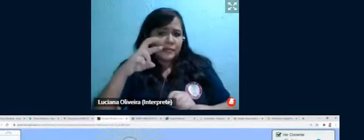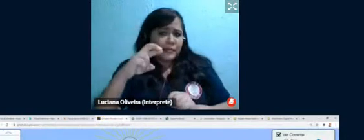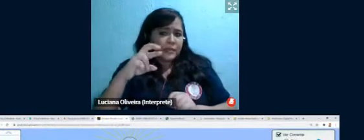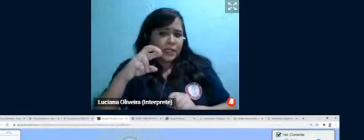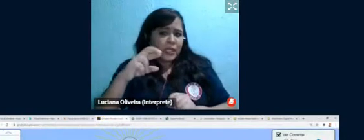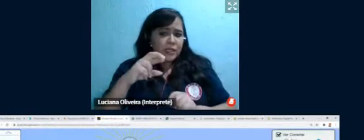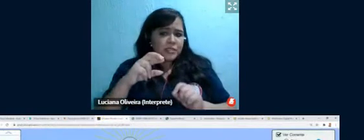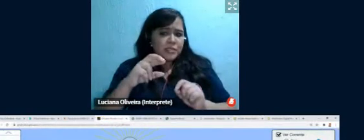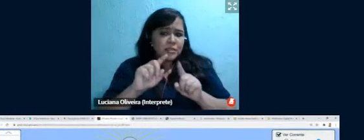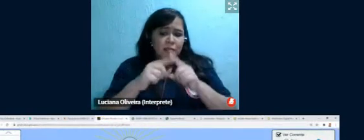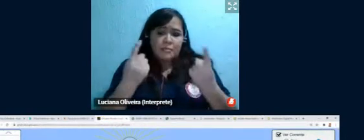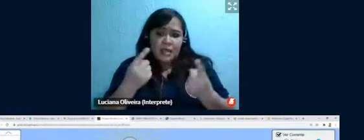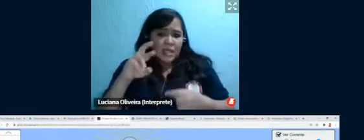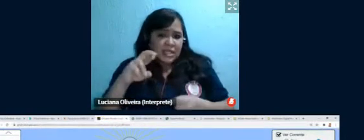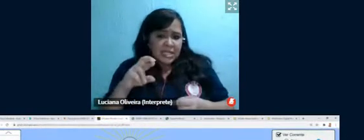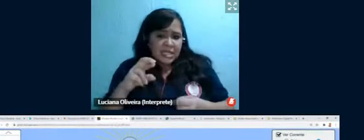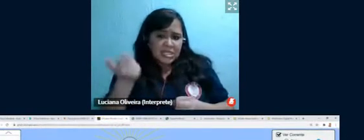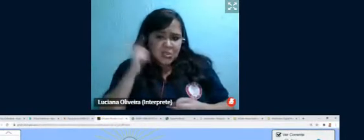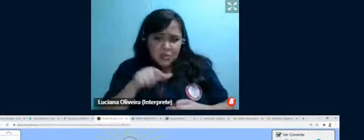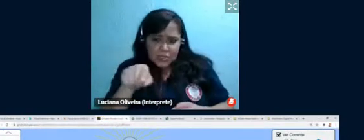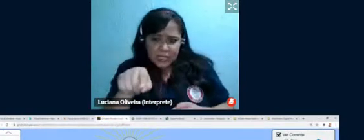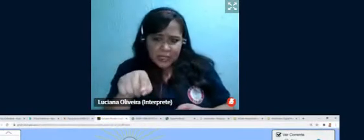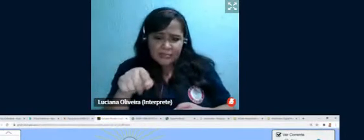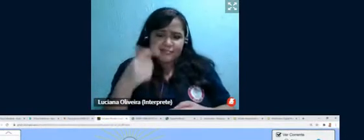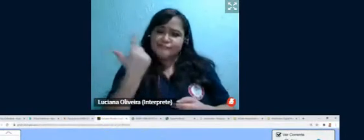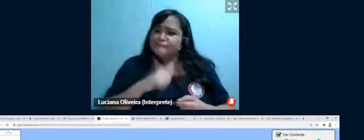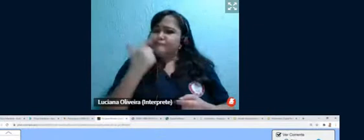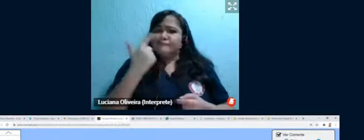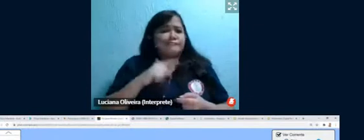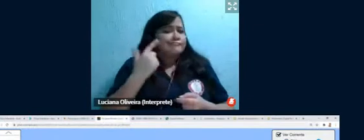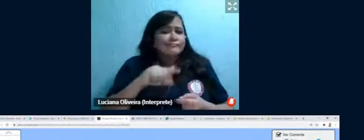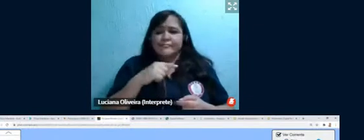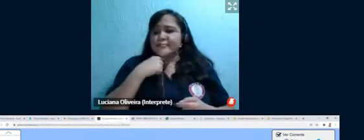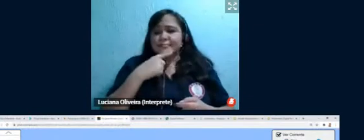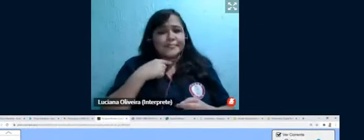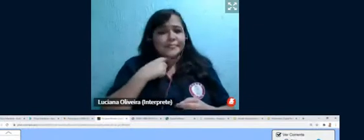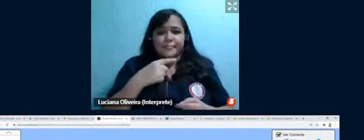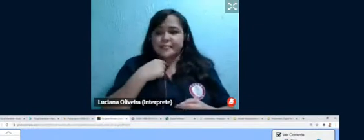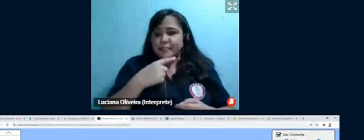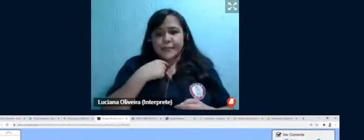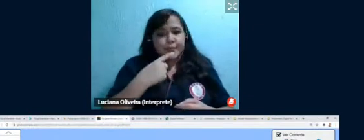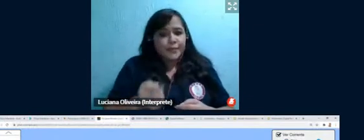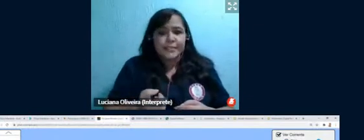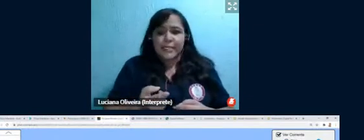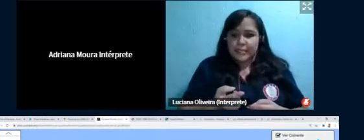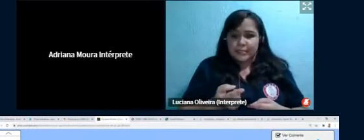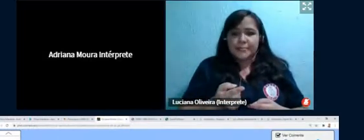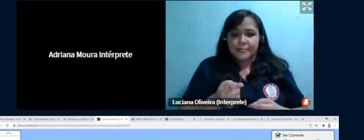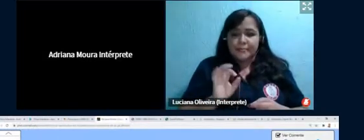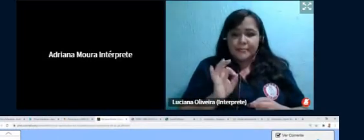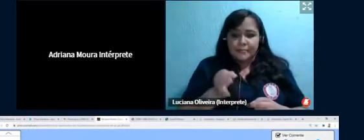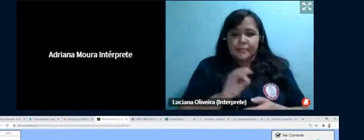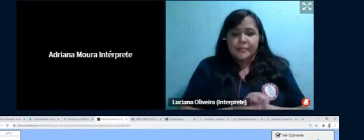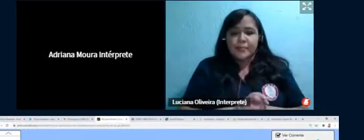aqui. Então eu vou clicar numa outra aba aqui, que provavelmente... aqui.